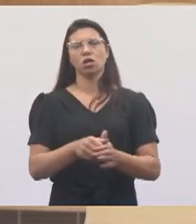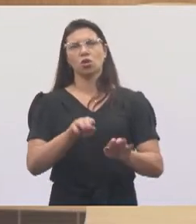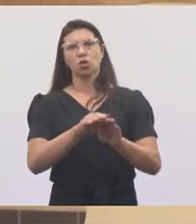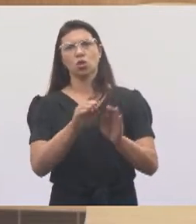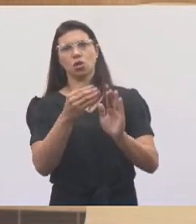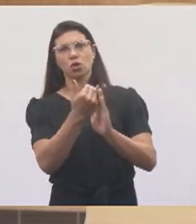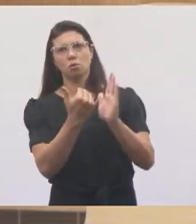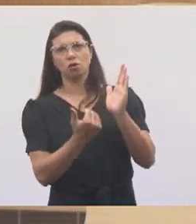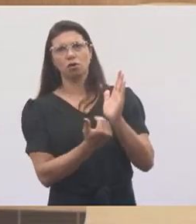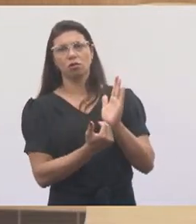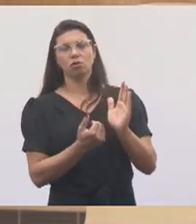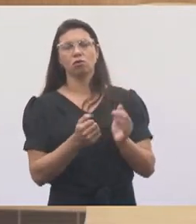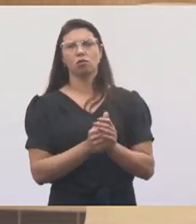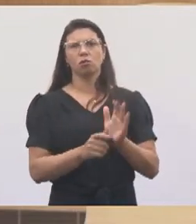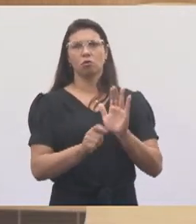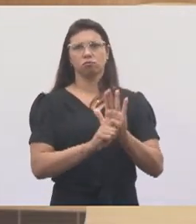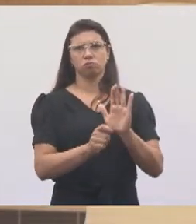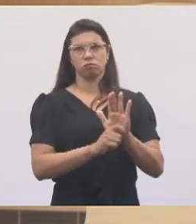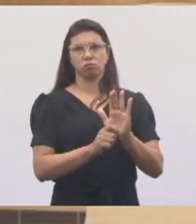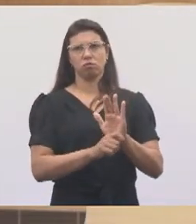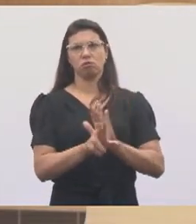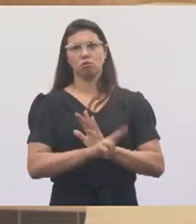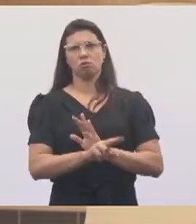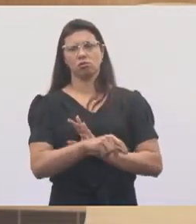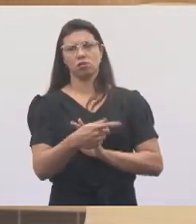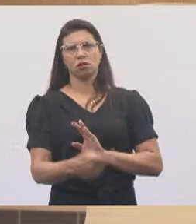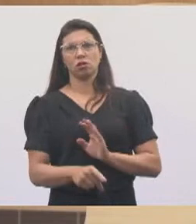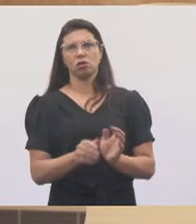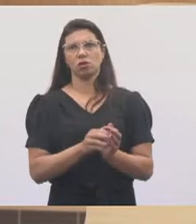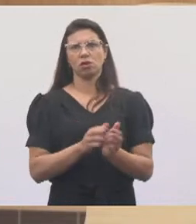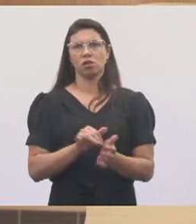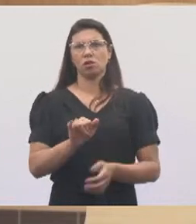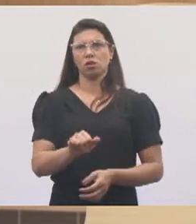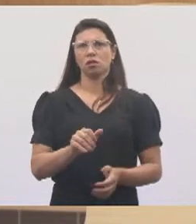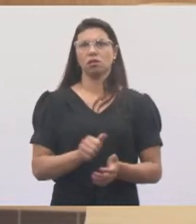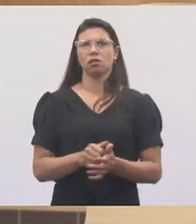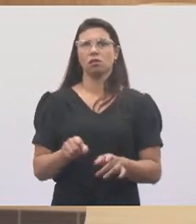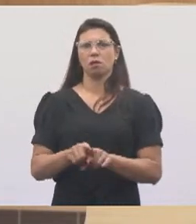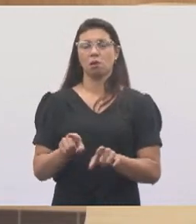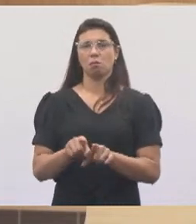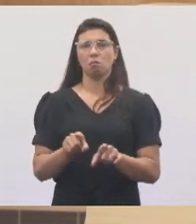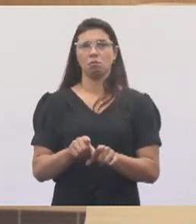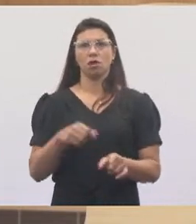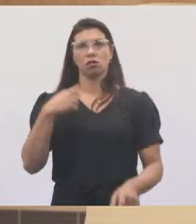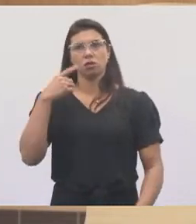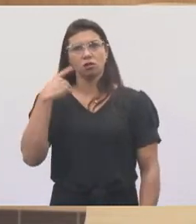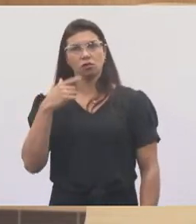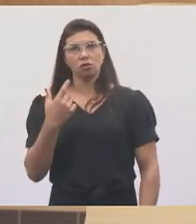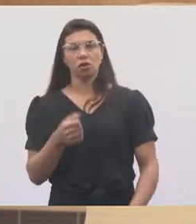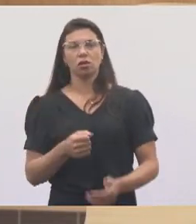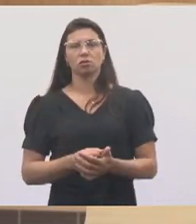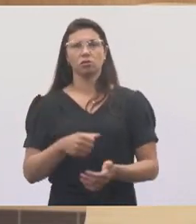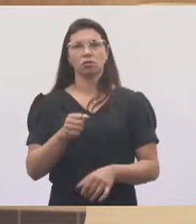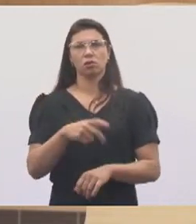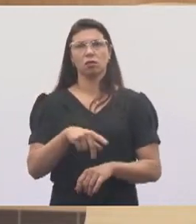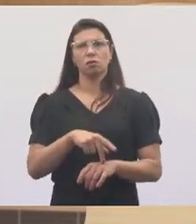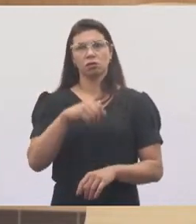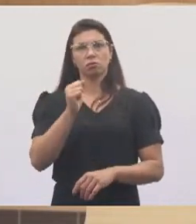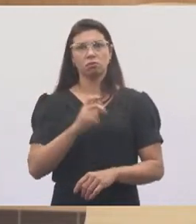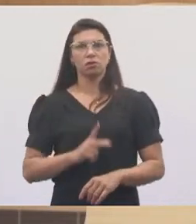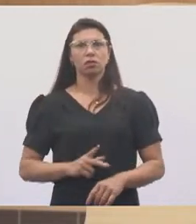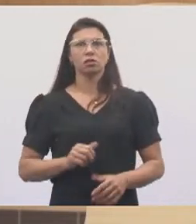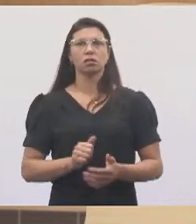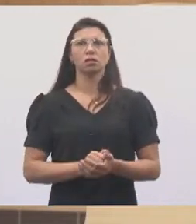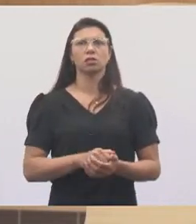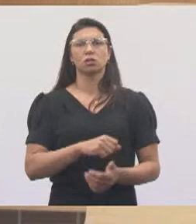de tráfico nos bairros da cidade. Elogia a 46ª subseção da Ordem dos Advogados do Brasil, em 3 de maio de 2000,